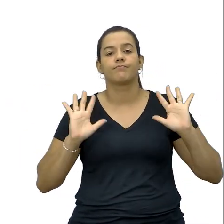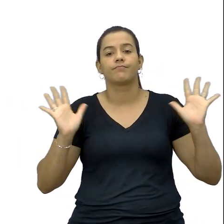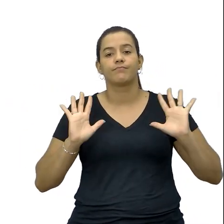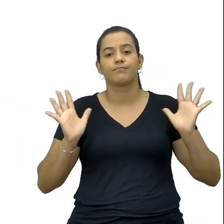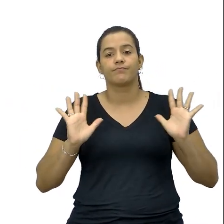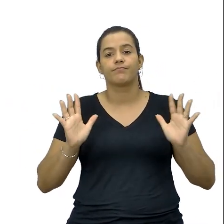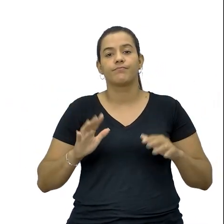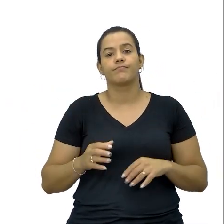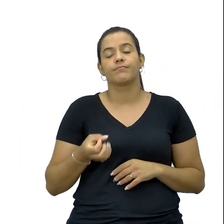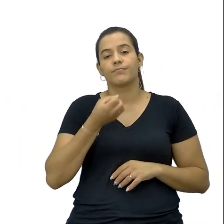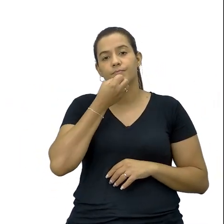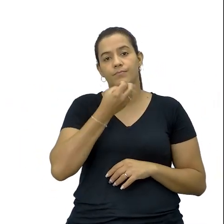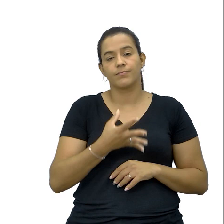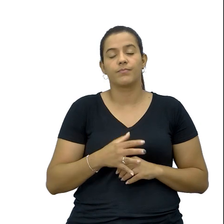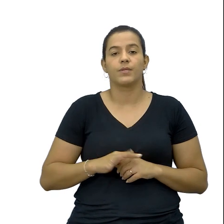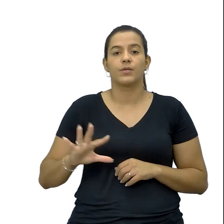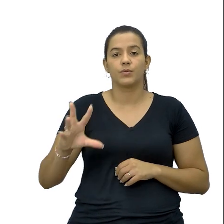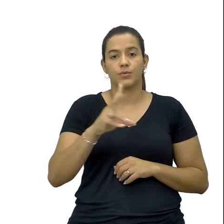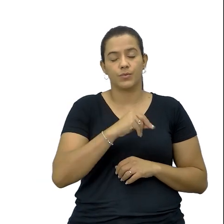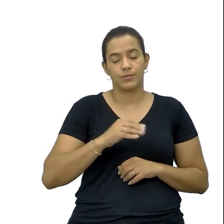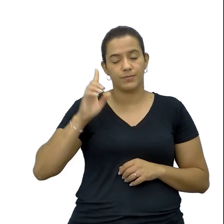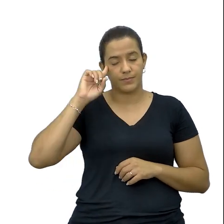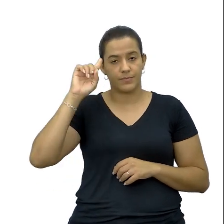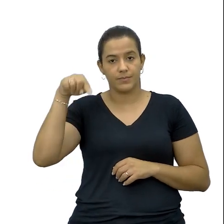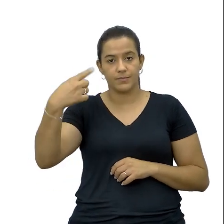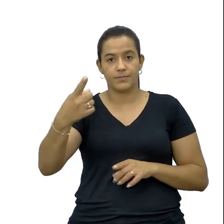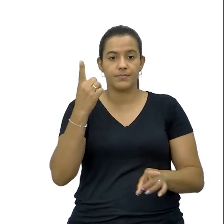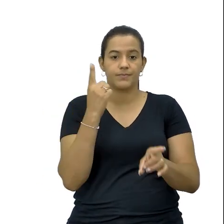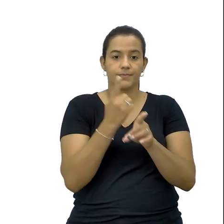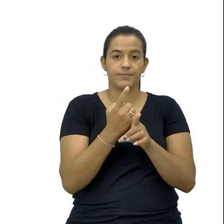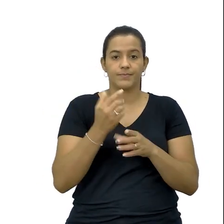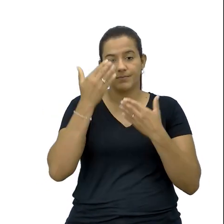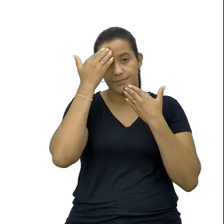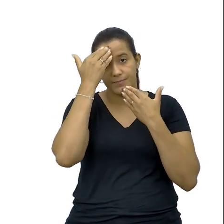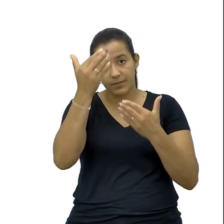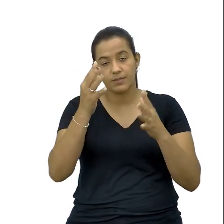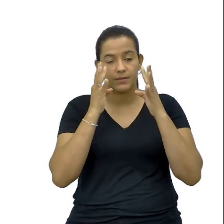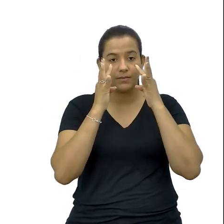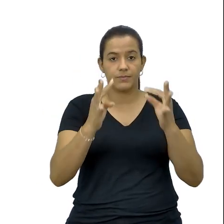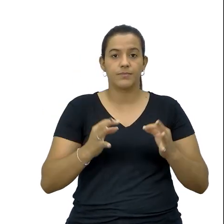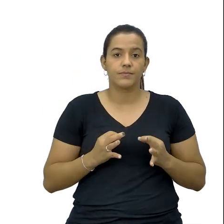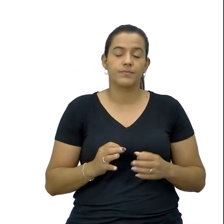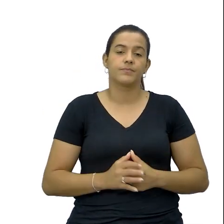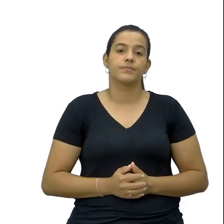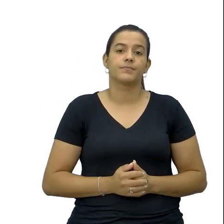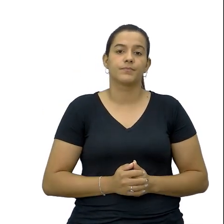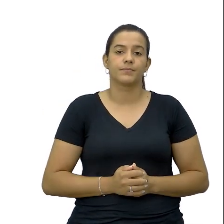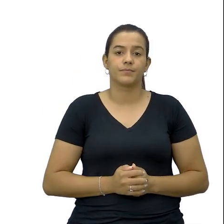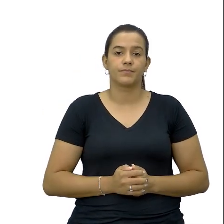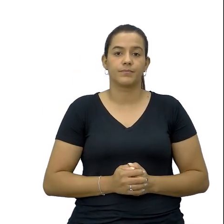aqui, e um grande abraço, até breve, tá bom? Muito agradecida pela atenção de todos.